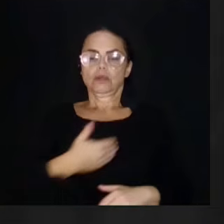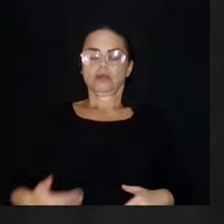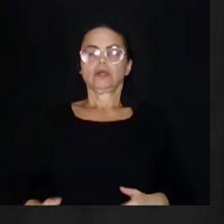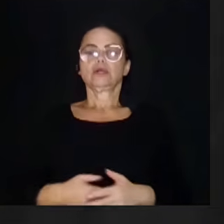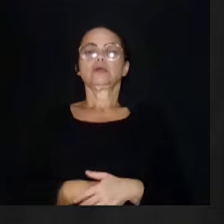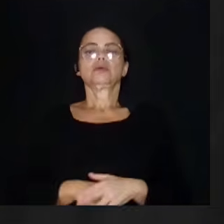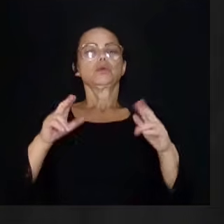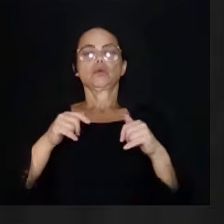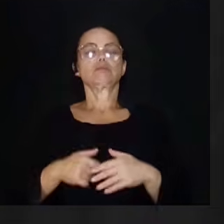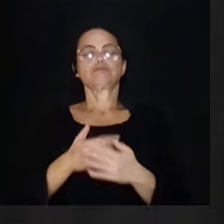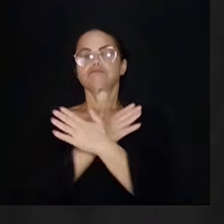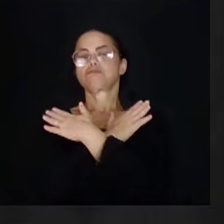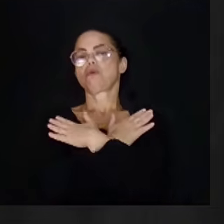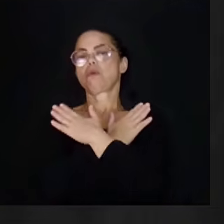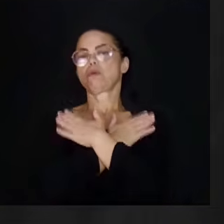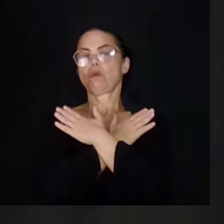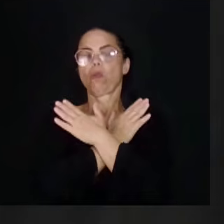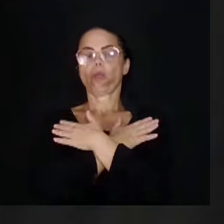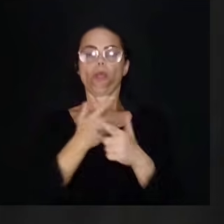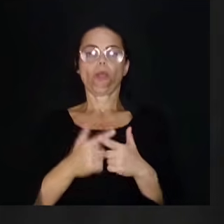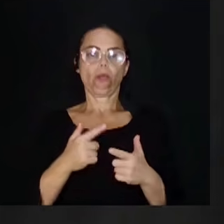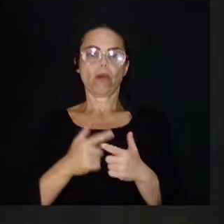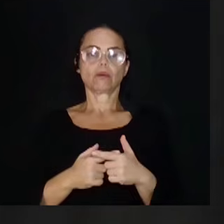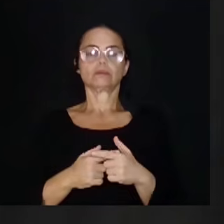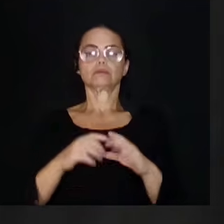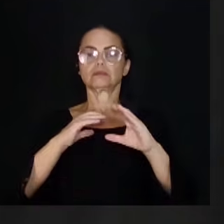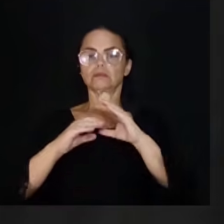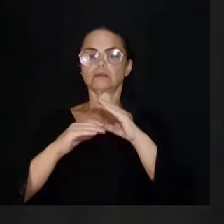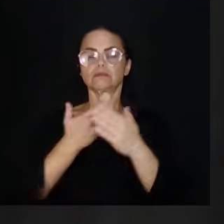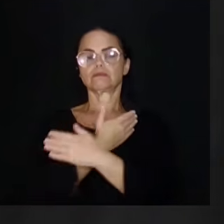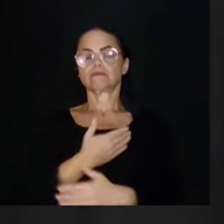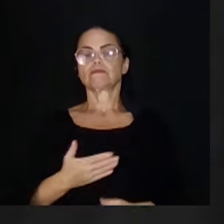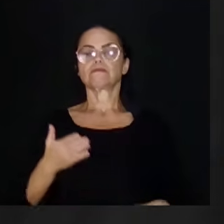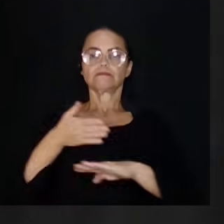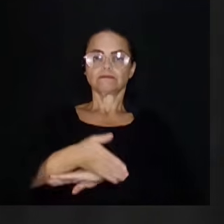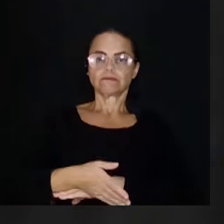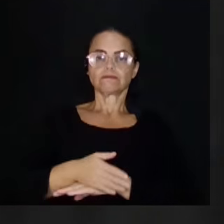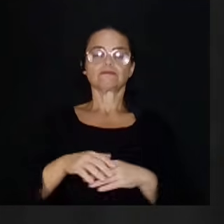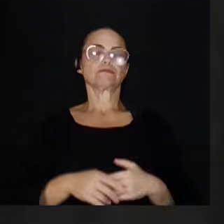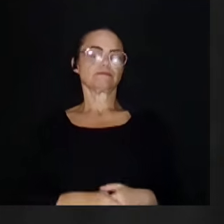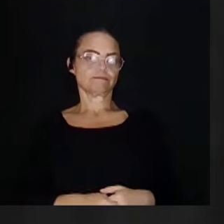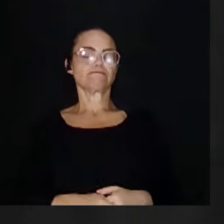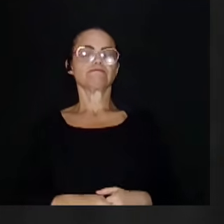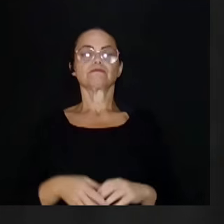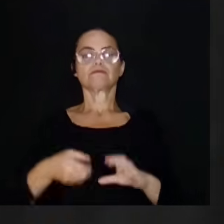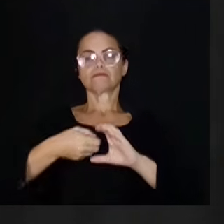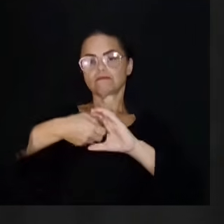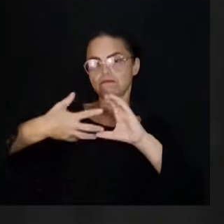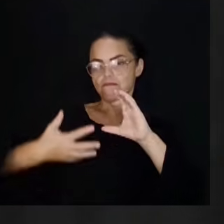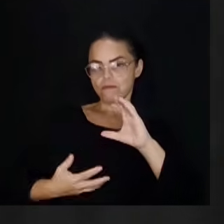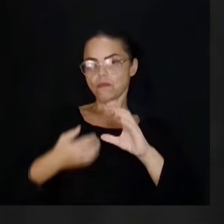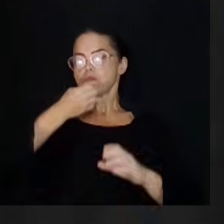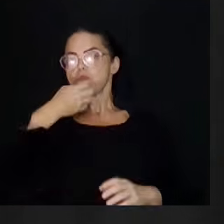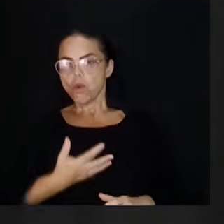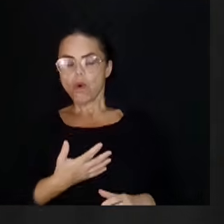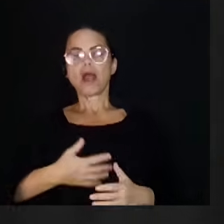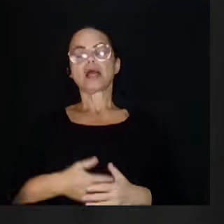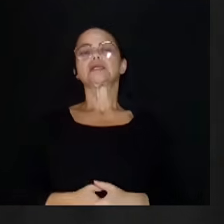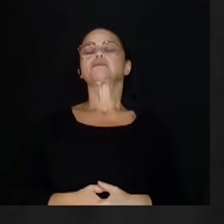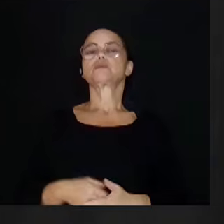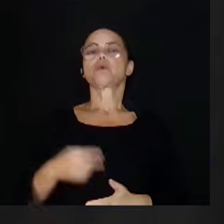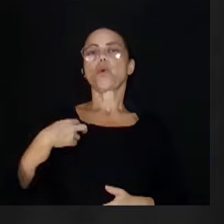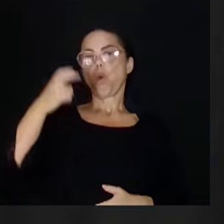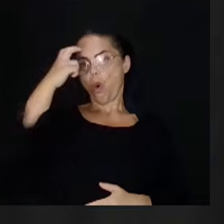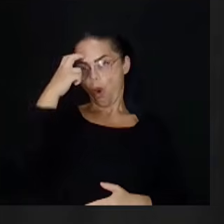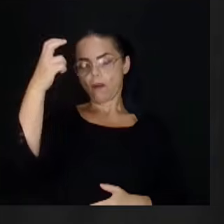desempregado, porque pelo concurso público você entra por conta das suas qualidades, por conta da sua competência e não por conta da